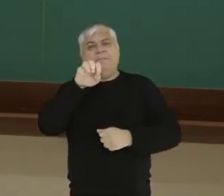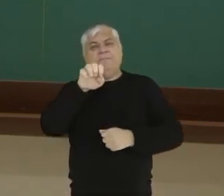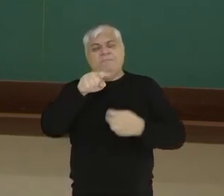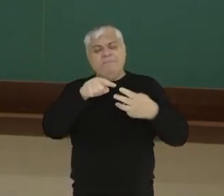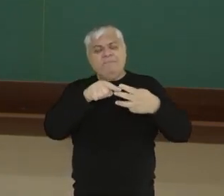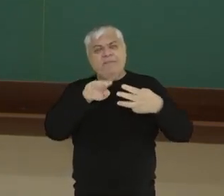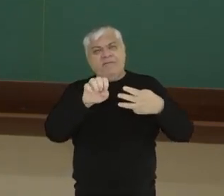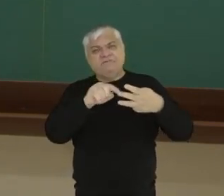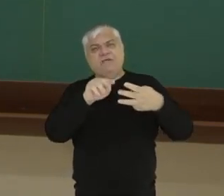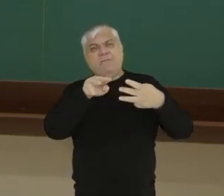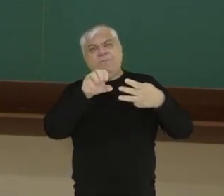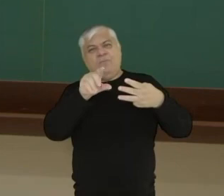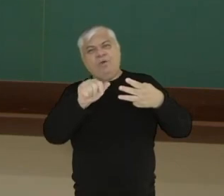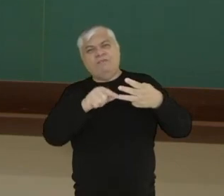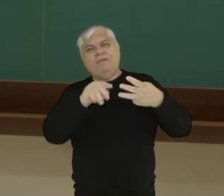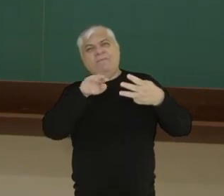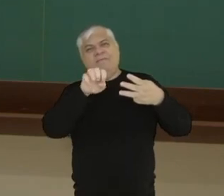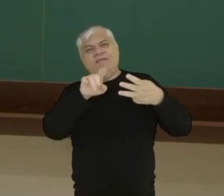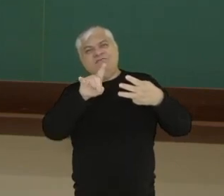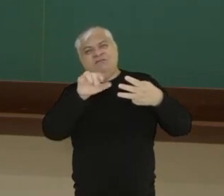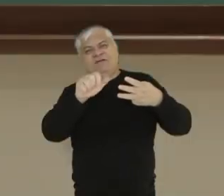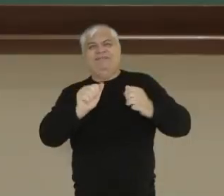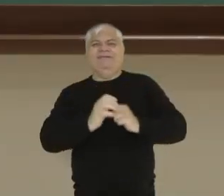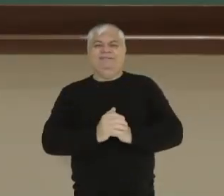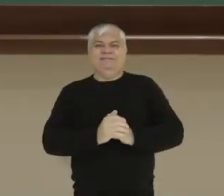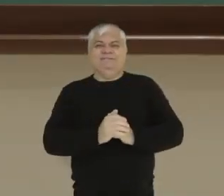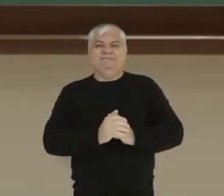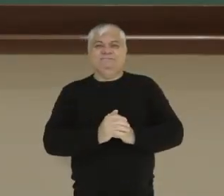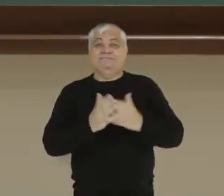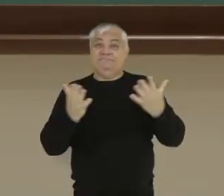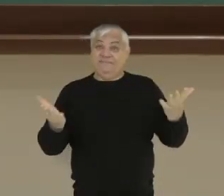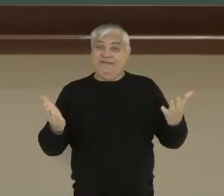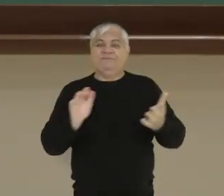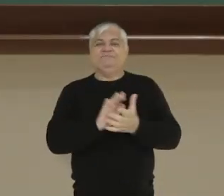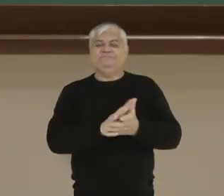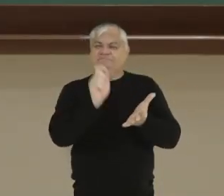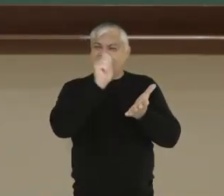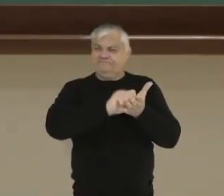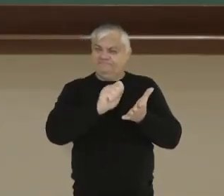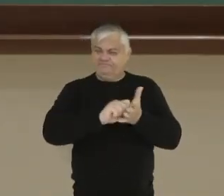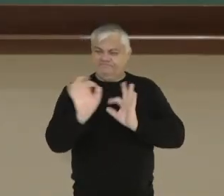e da mediana. Então, deixa o seu caderninho